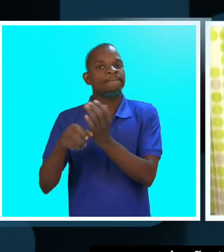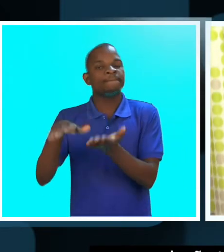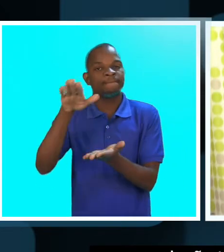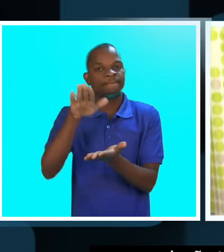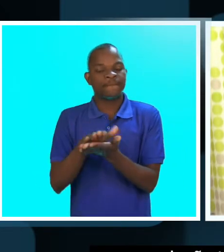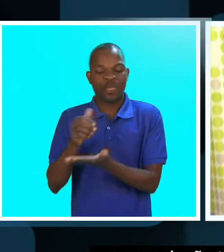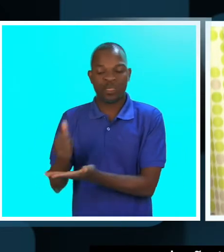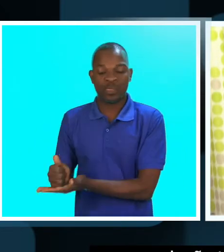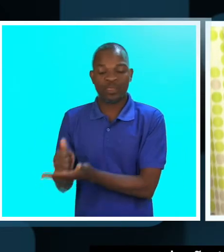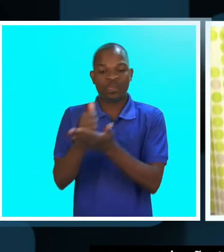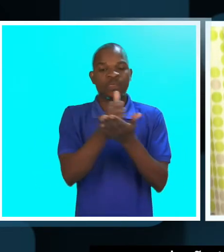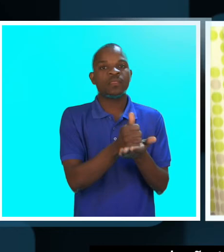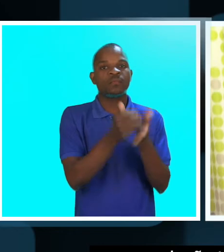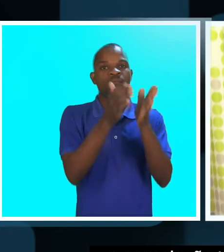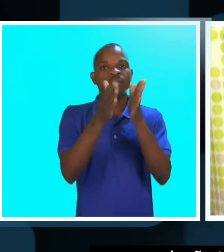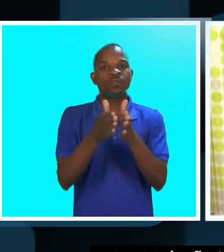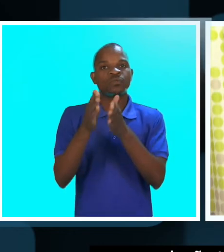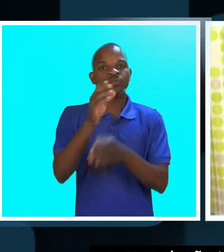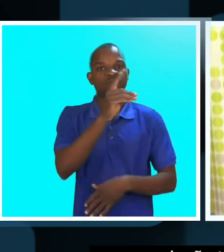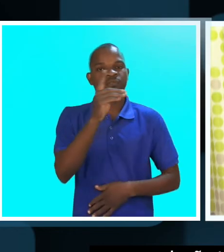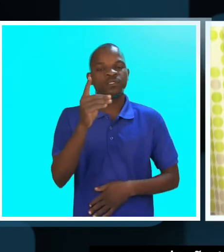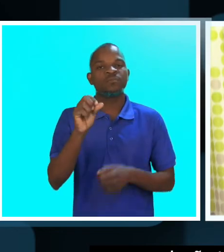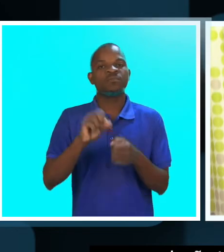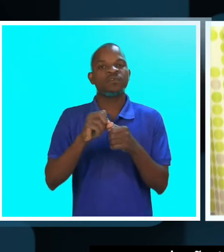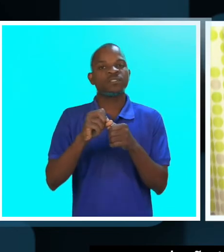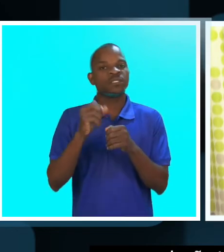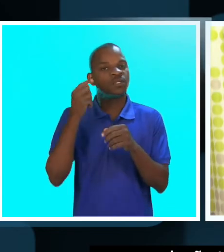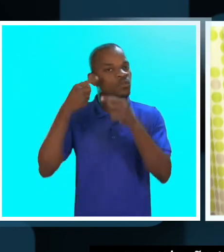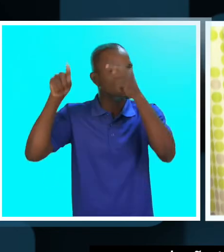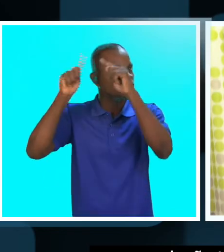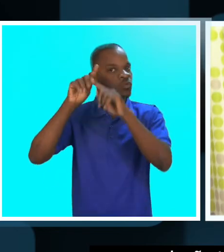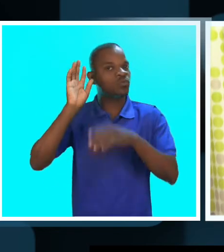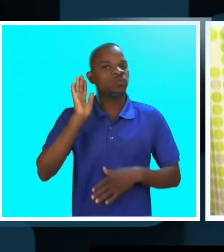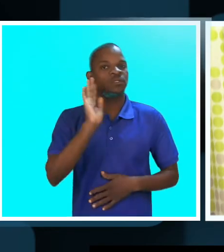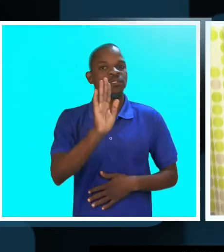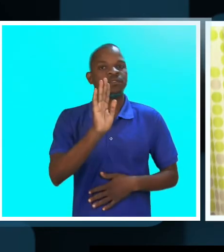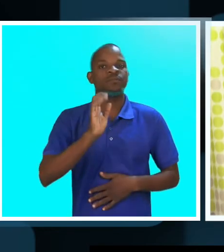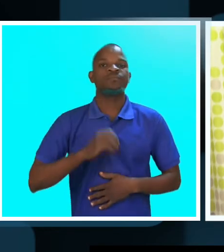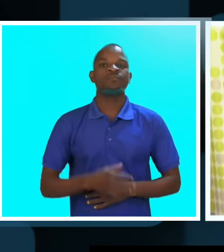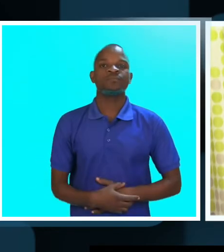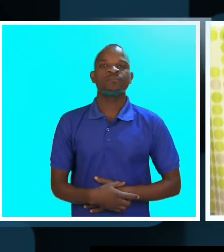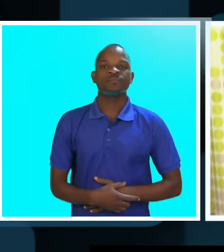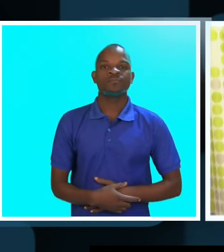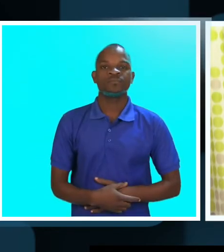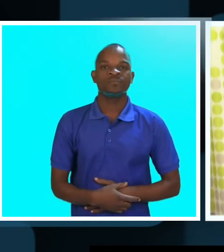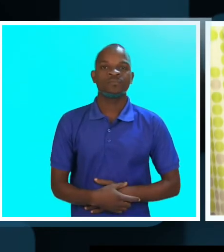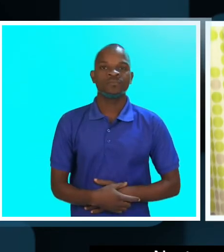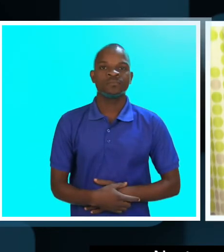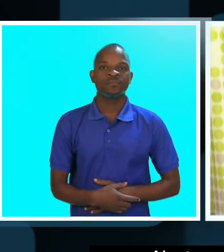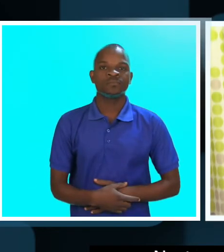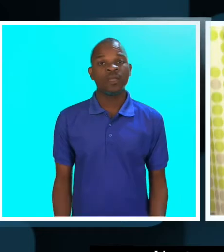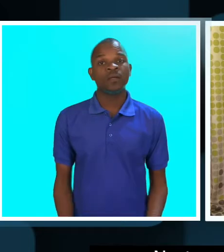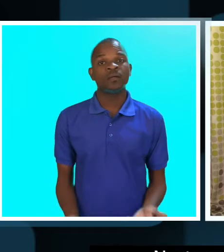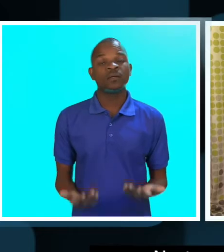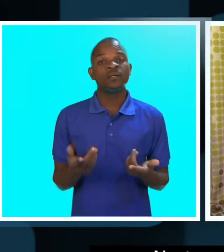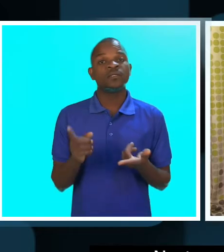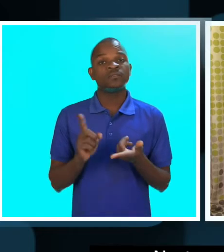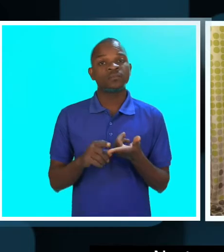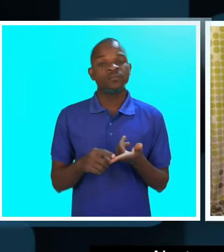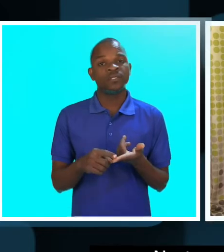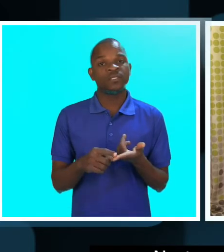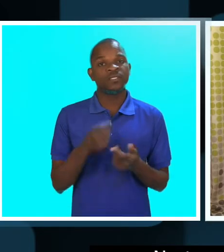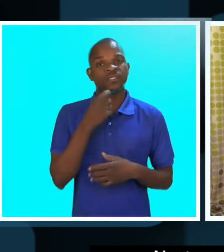Então, a associação tem como obrigação abrir o espaço para apoiar essas pessoas, para poderem realizar os seus sonhos. Neste